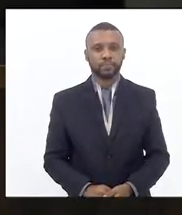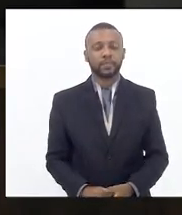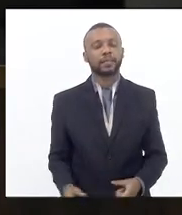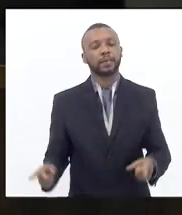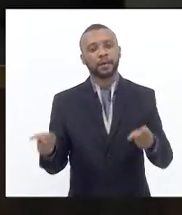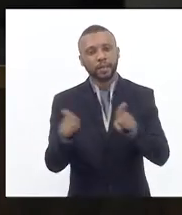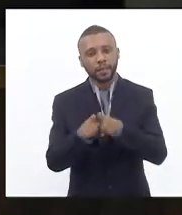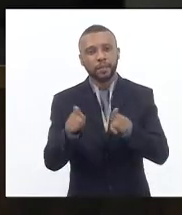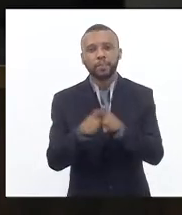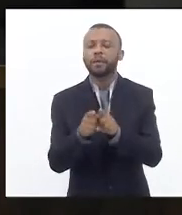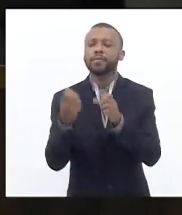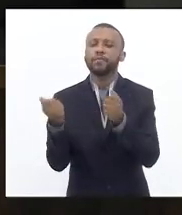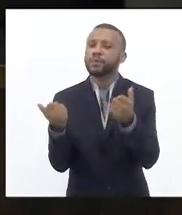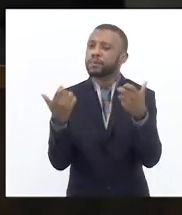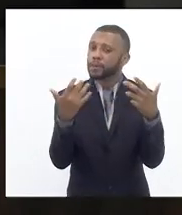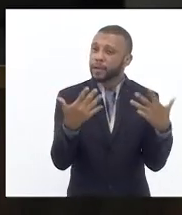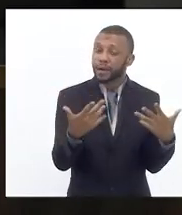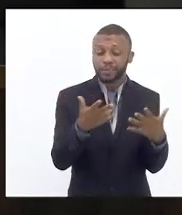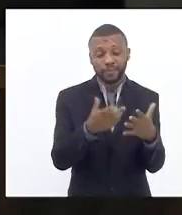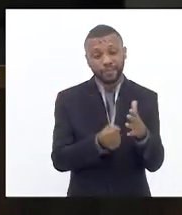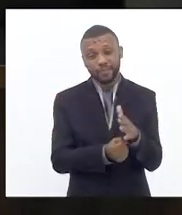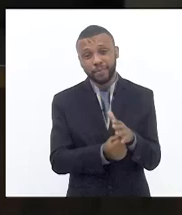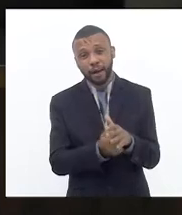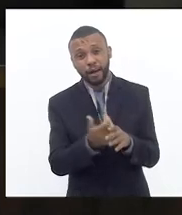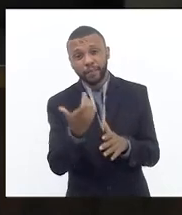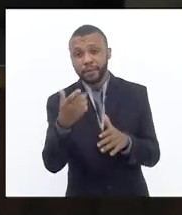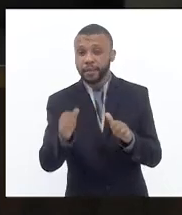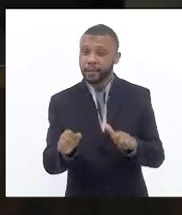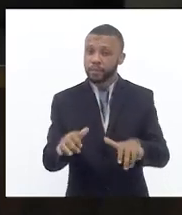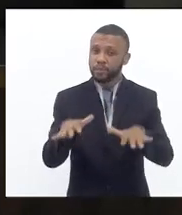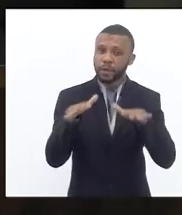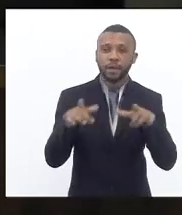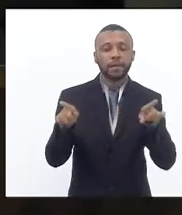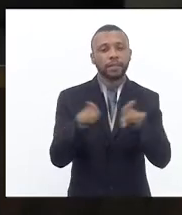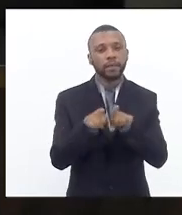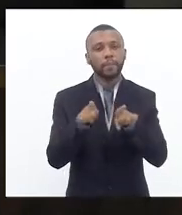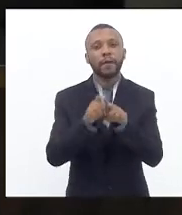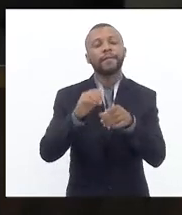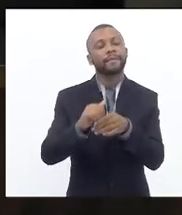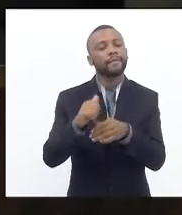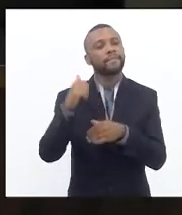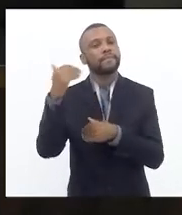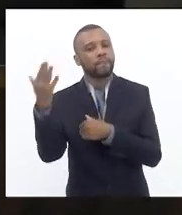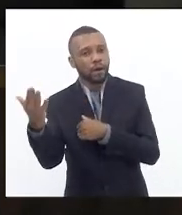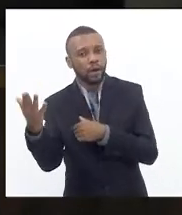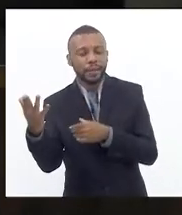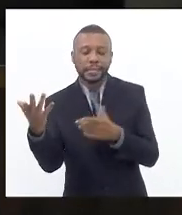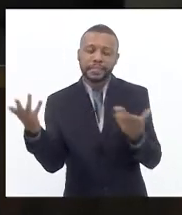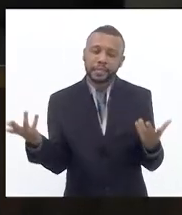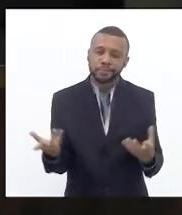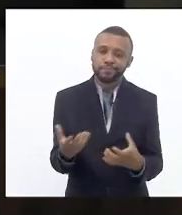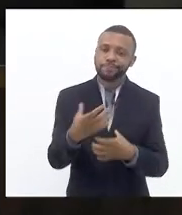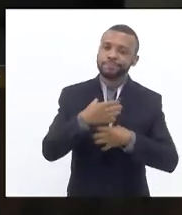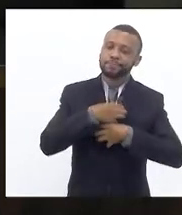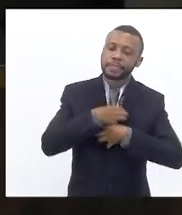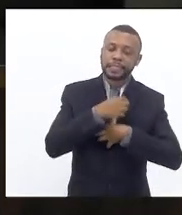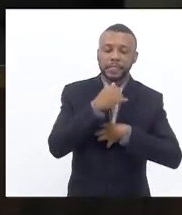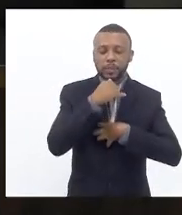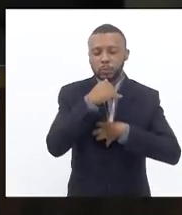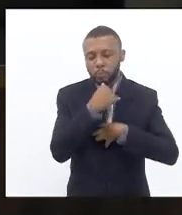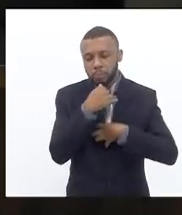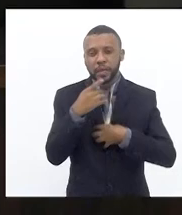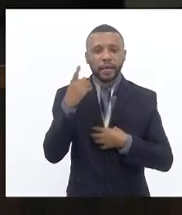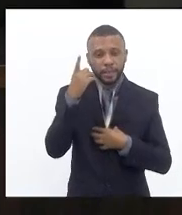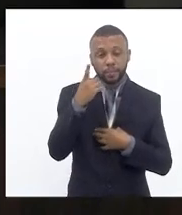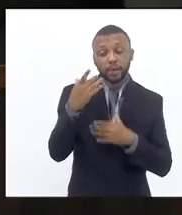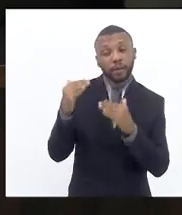dito várias vezes aqui no Parlamento inclusive fora dele então eu sinto muito Deputado Rodrigo Amorim aí